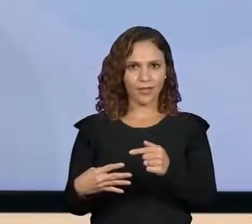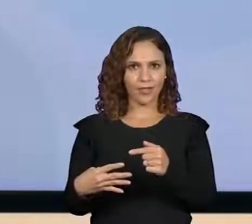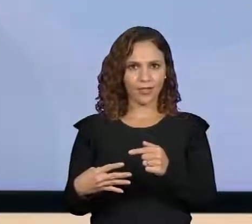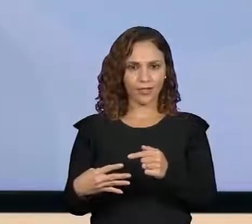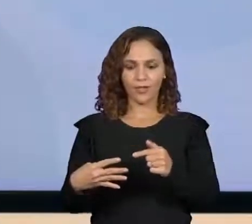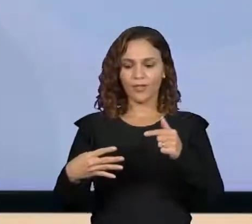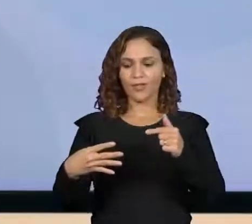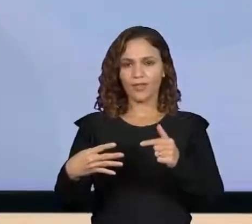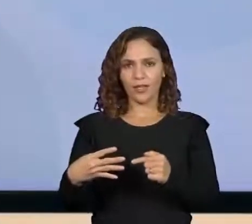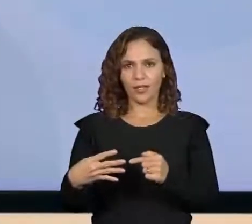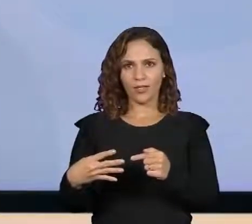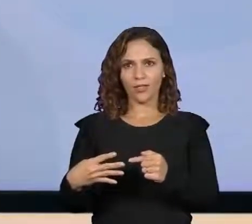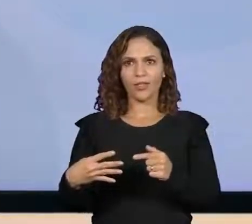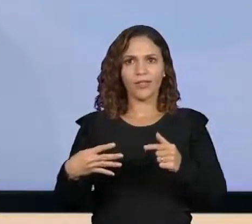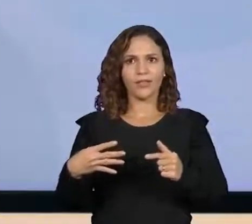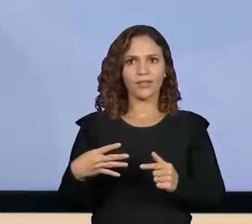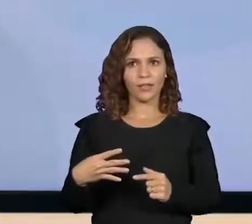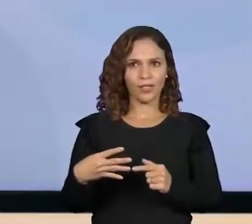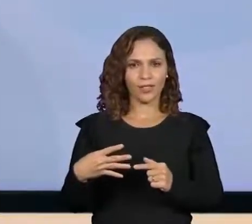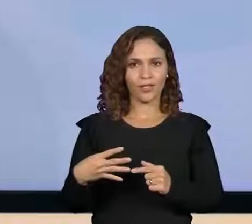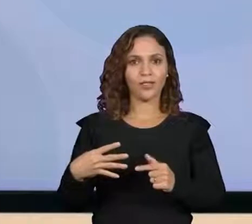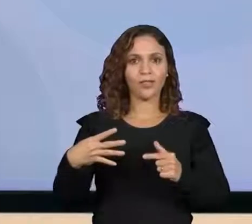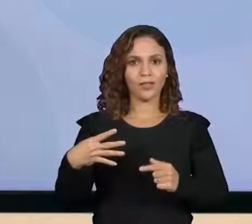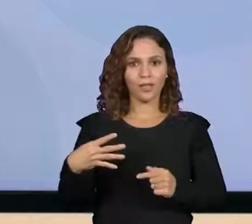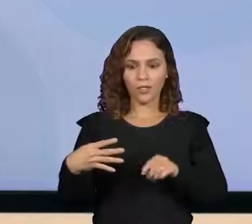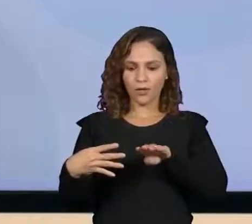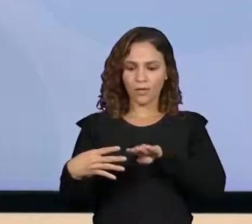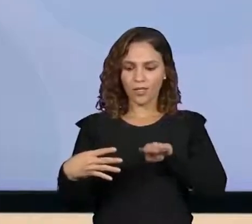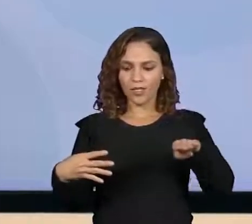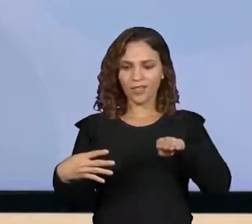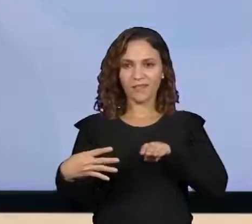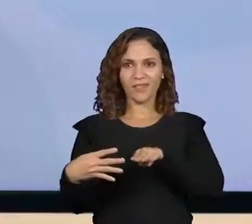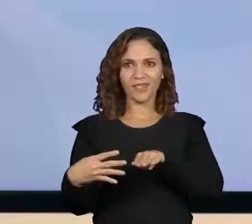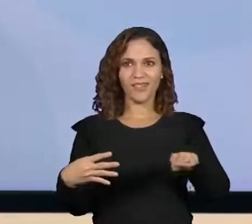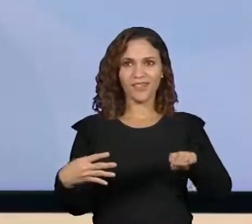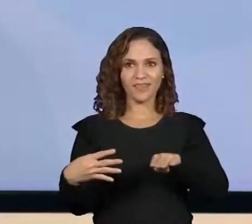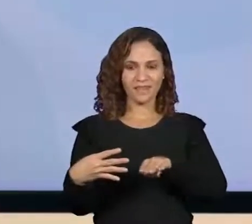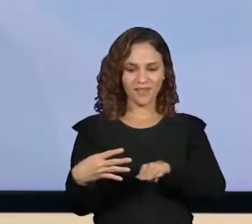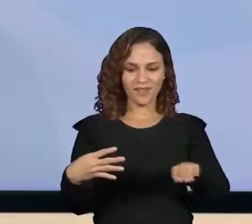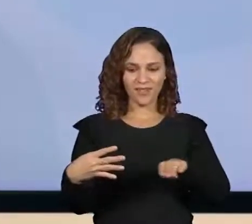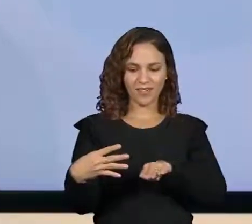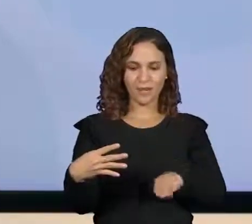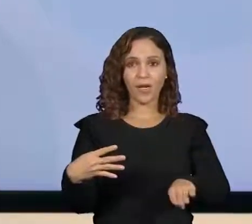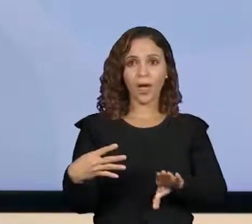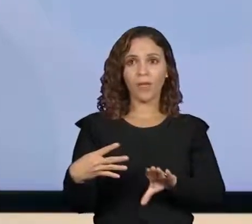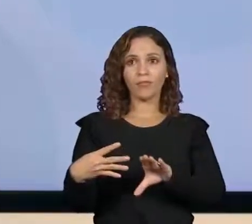7 mais 7 mais 7 mais 7, 28 carrinhos.